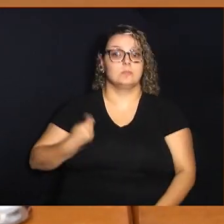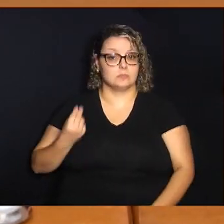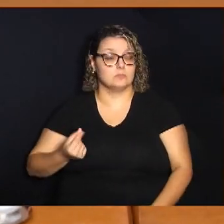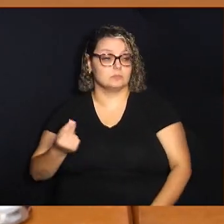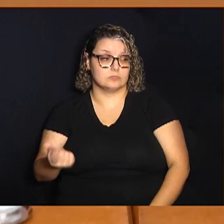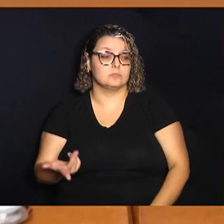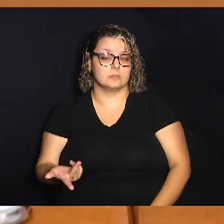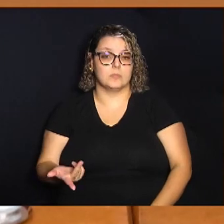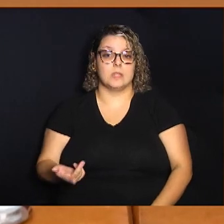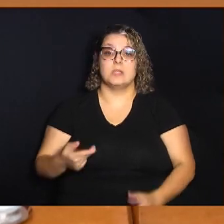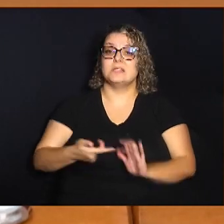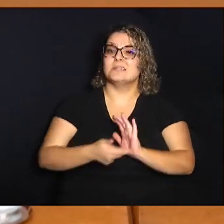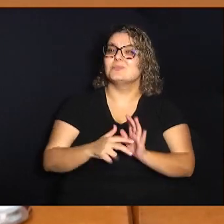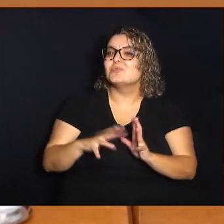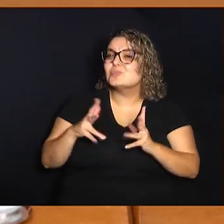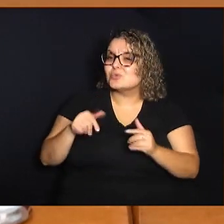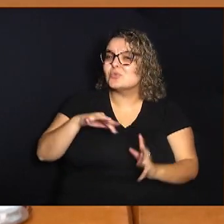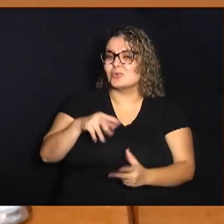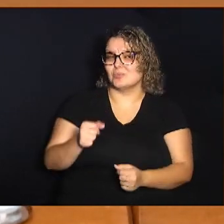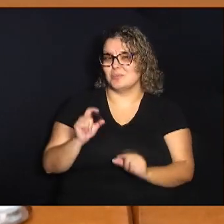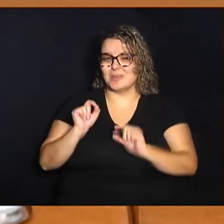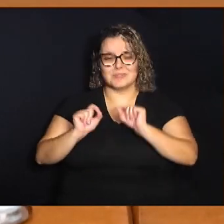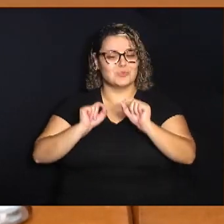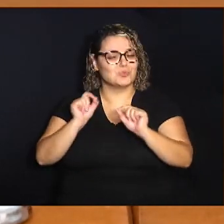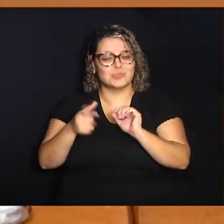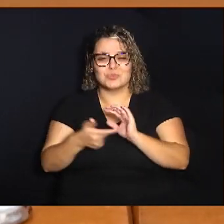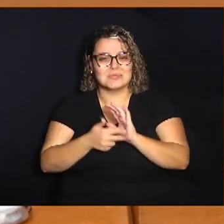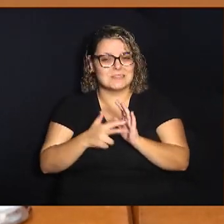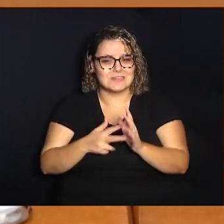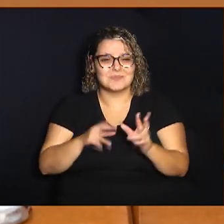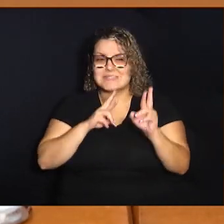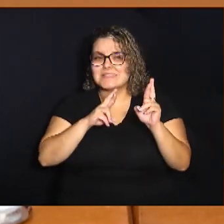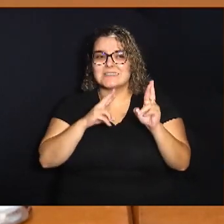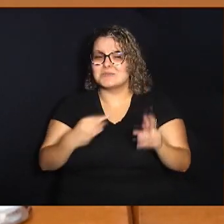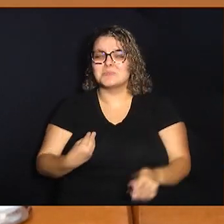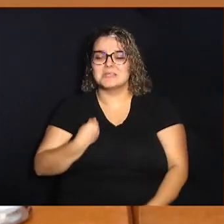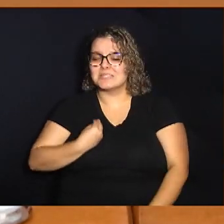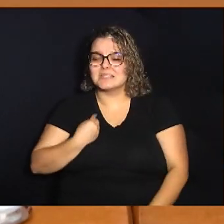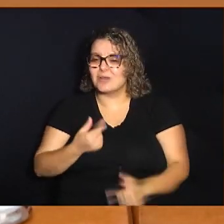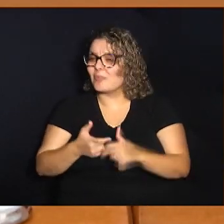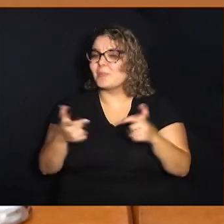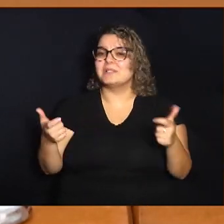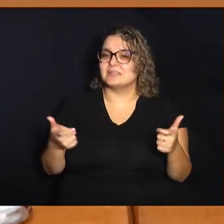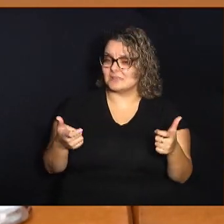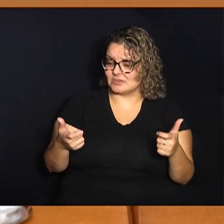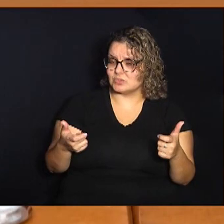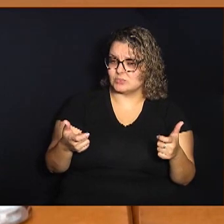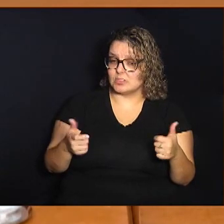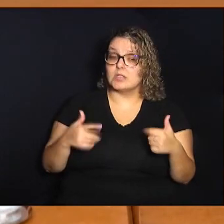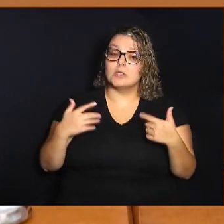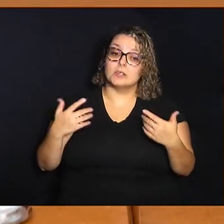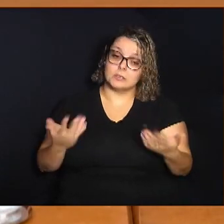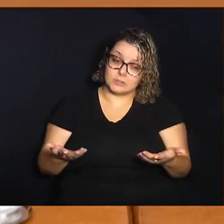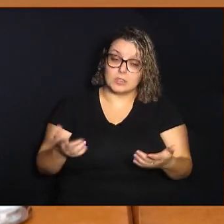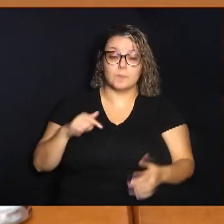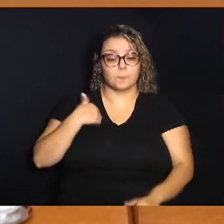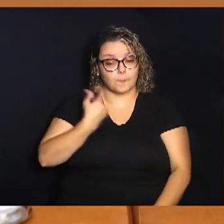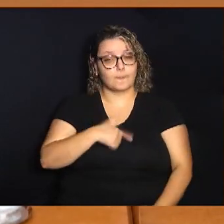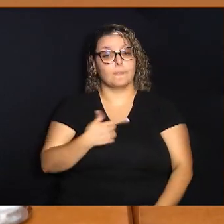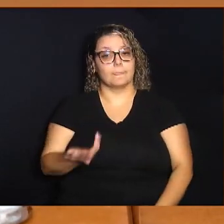significativamente em todo o mundo. Mas o que significa essa expectativa de vida aumentando? Então,